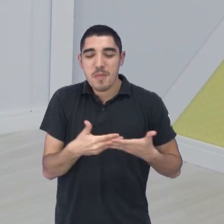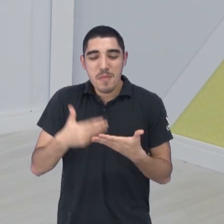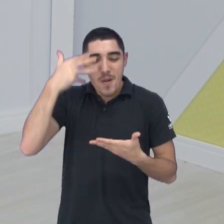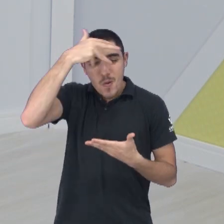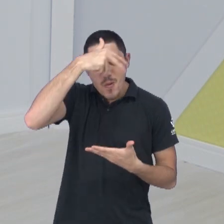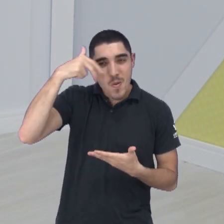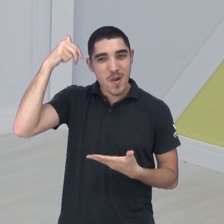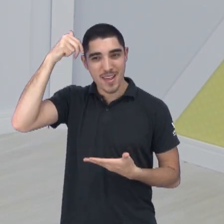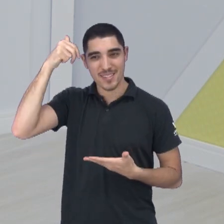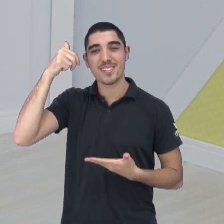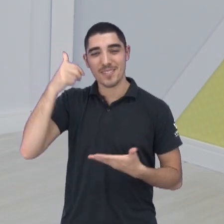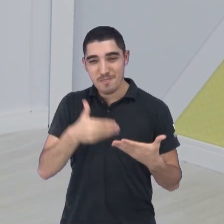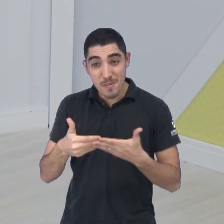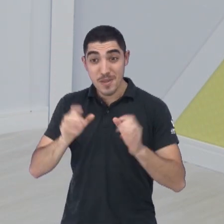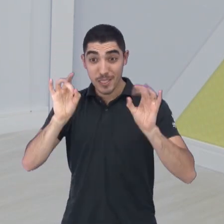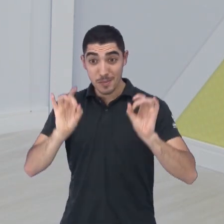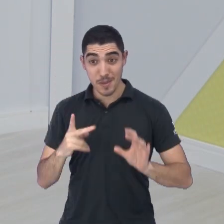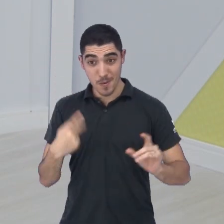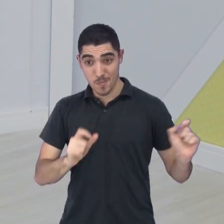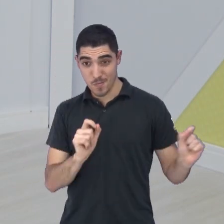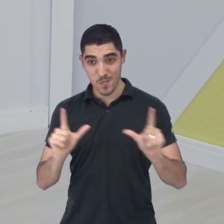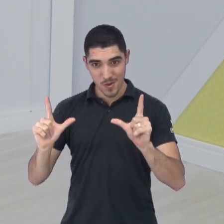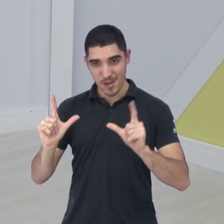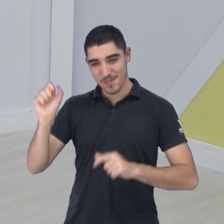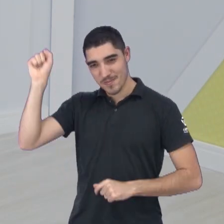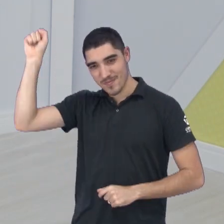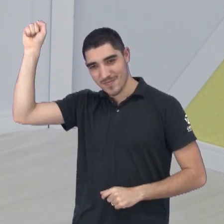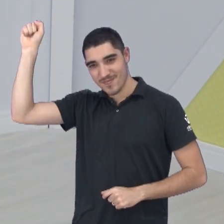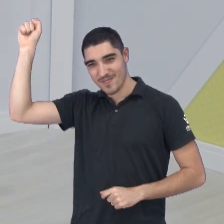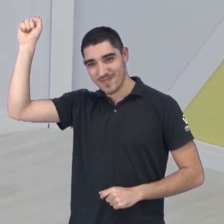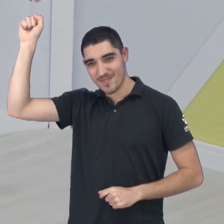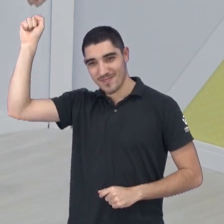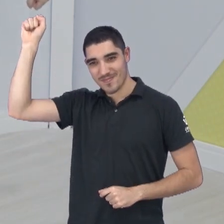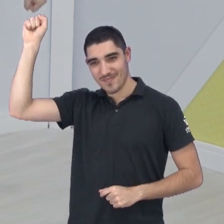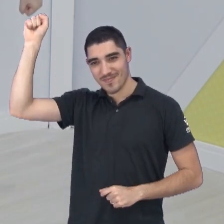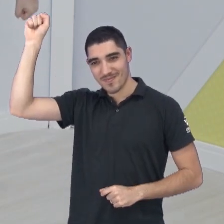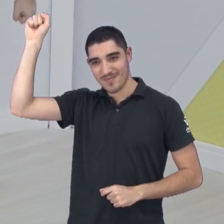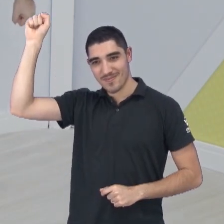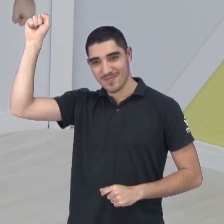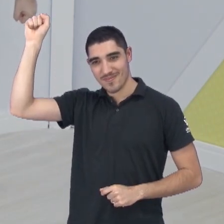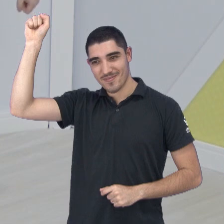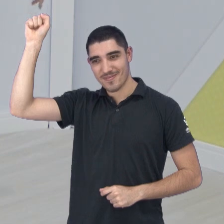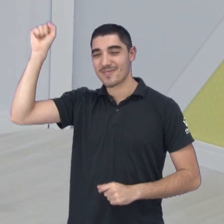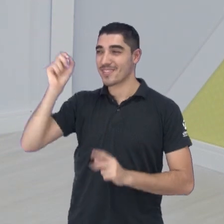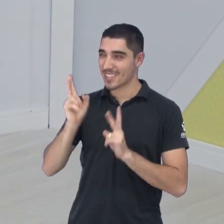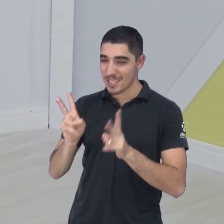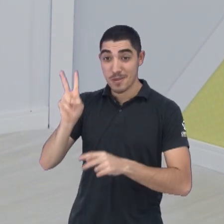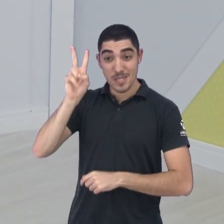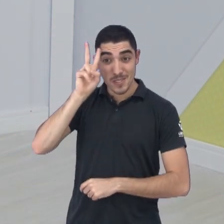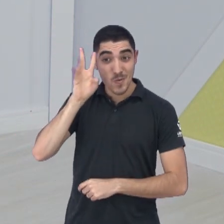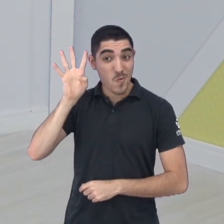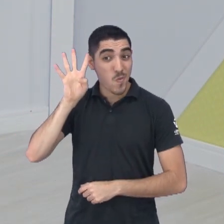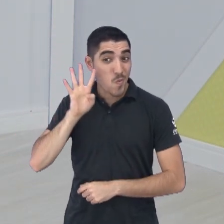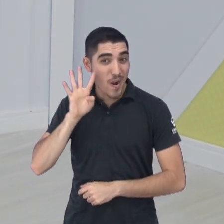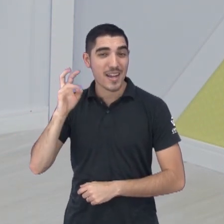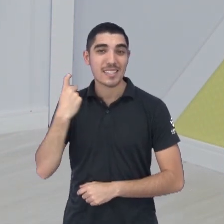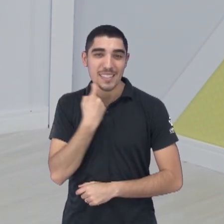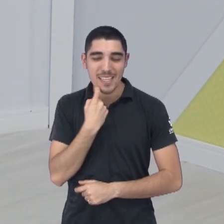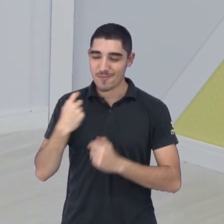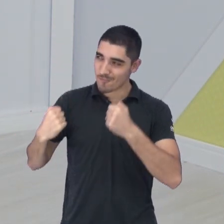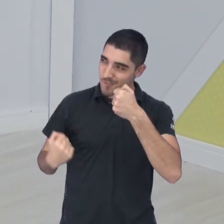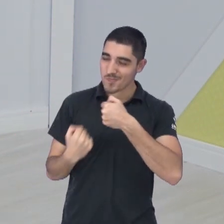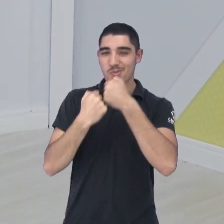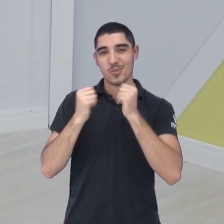do Lorenzo. Lorenzo, que é o mascotinho do nosso Hora do Esporte. Luizão, nosso soquinho de toda segunda, quarta e sexta. Aê, Luizão! Seja